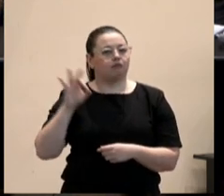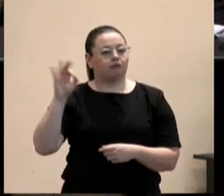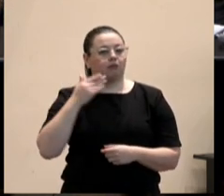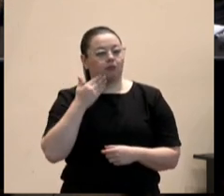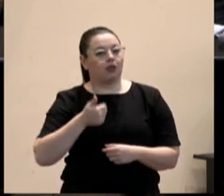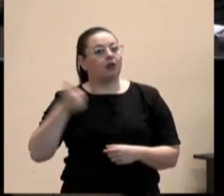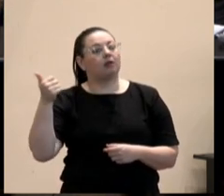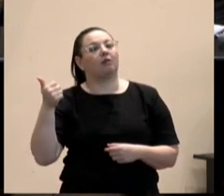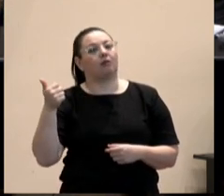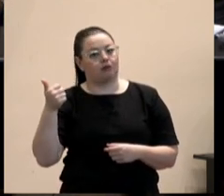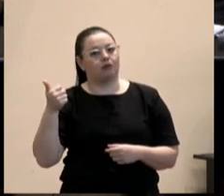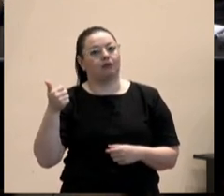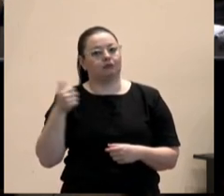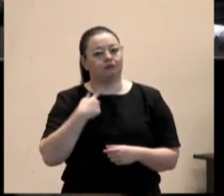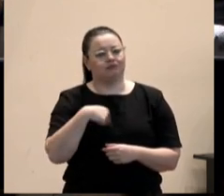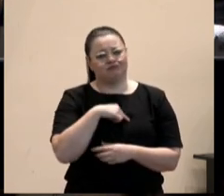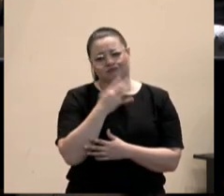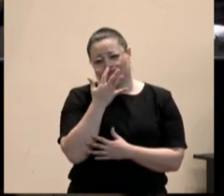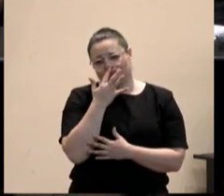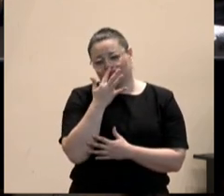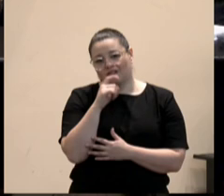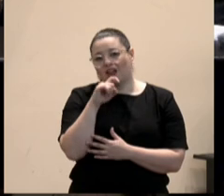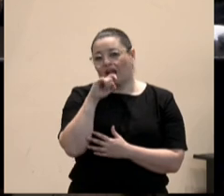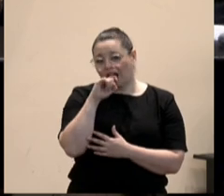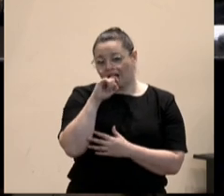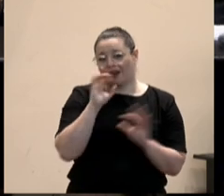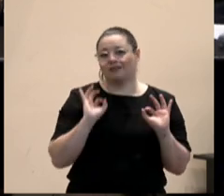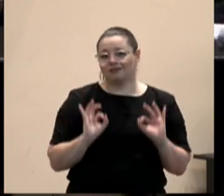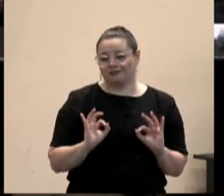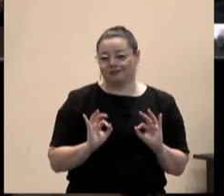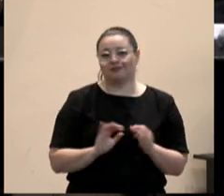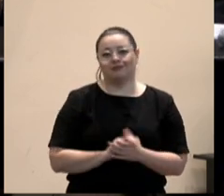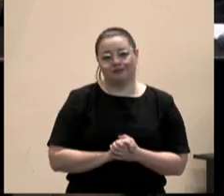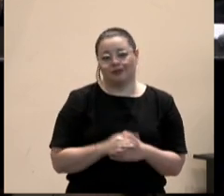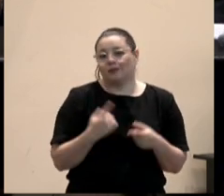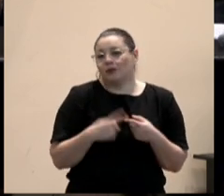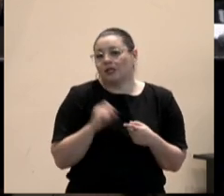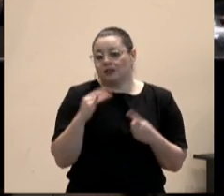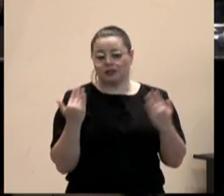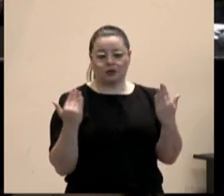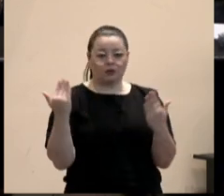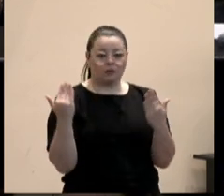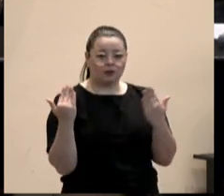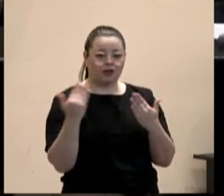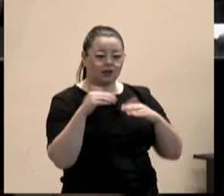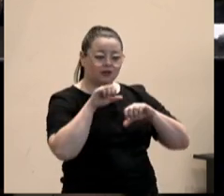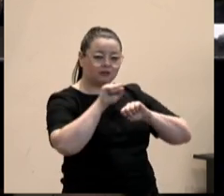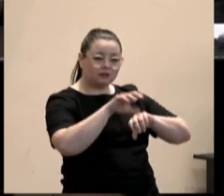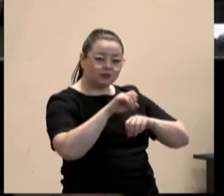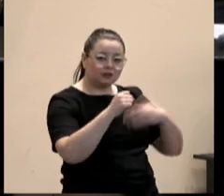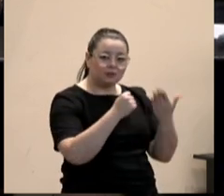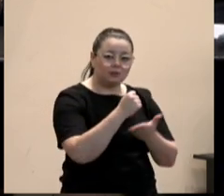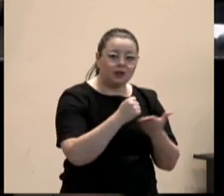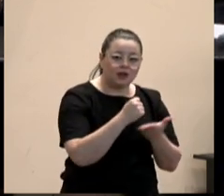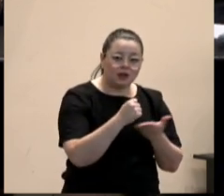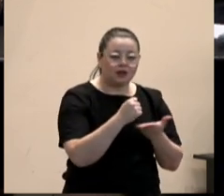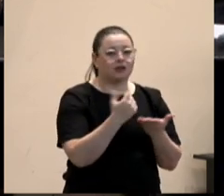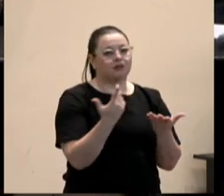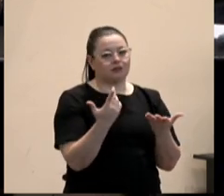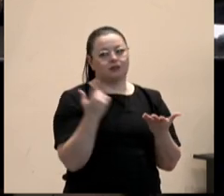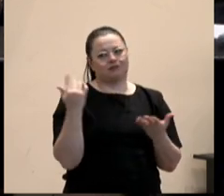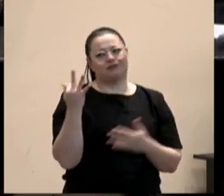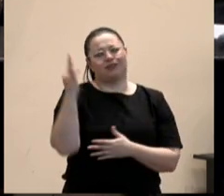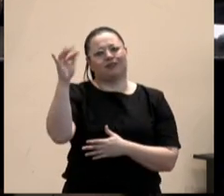dá inveja. Né? Porque compara com a educação básica, a rede federal, né, tem a